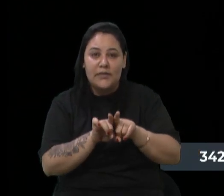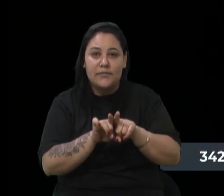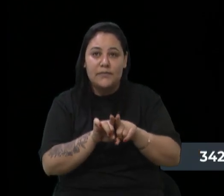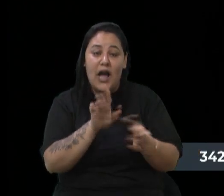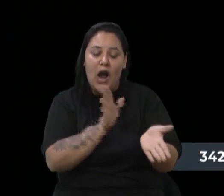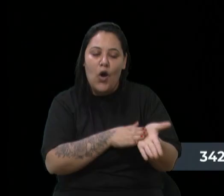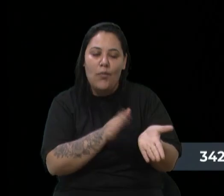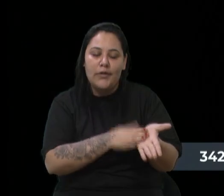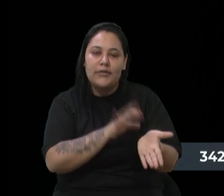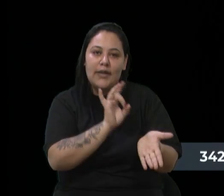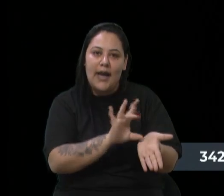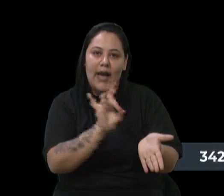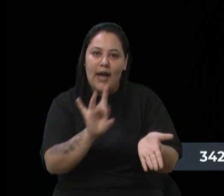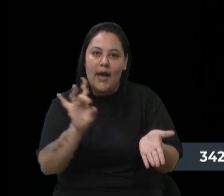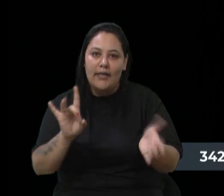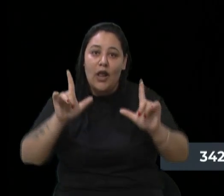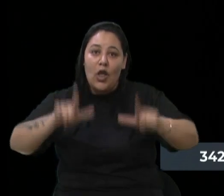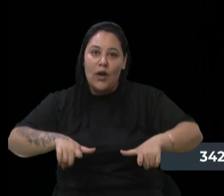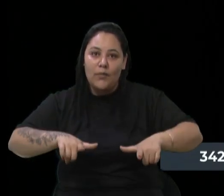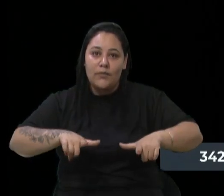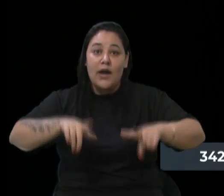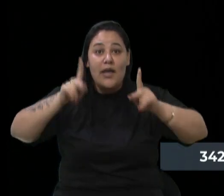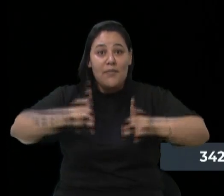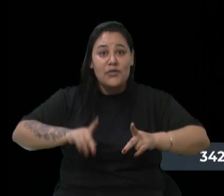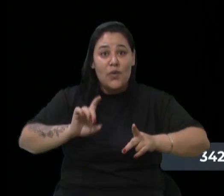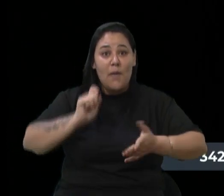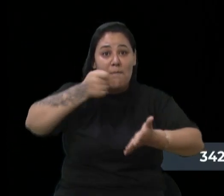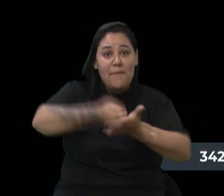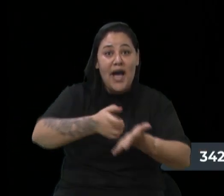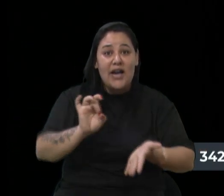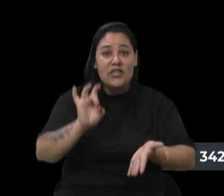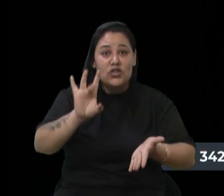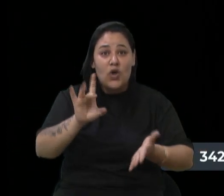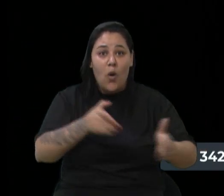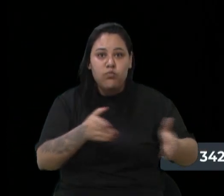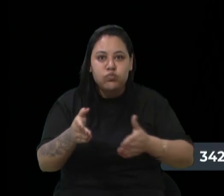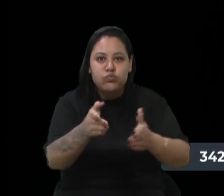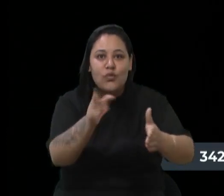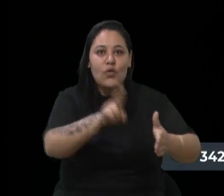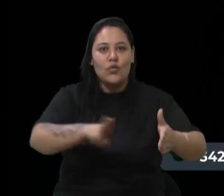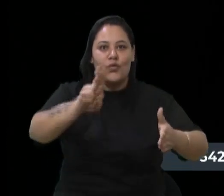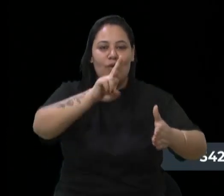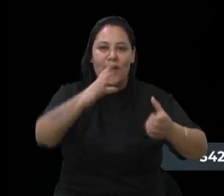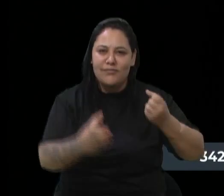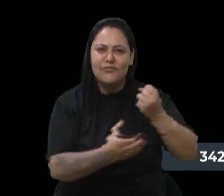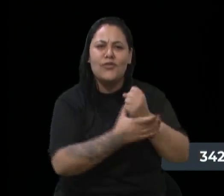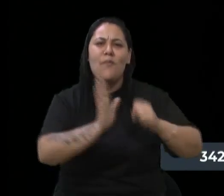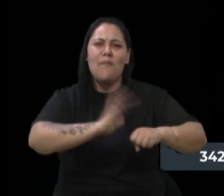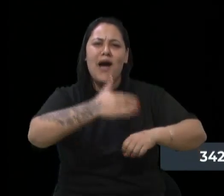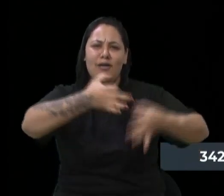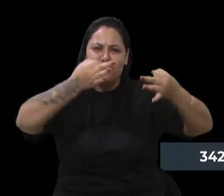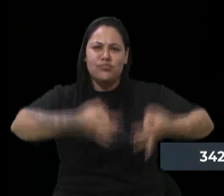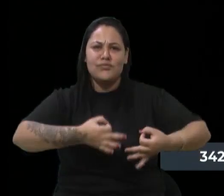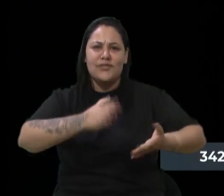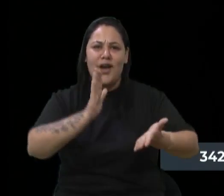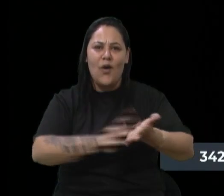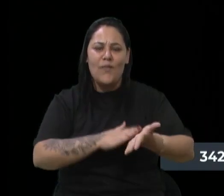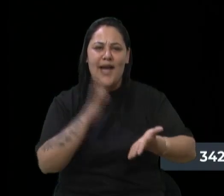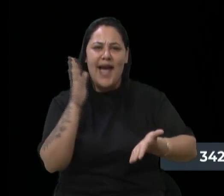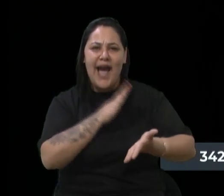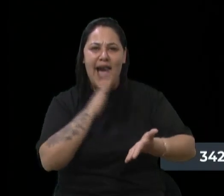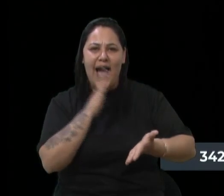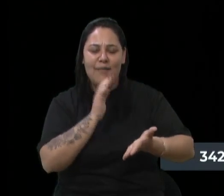em cada ponto. E o usuário vai pagar só pelo trecho utilizado, garantindo mais justiça na cobrança e